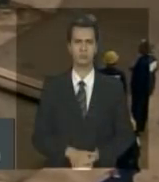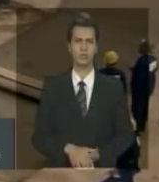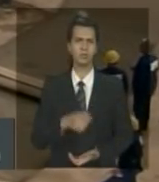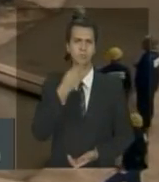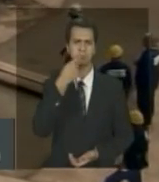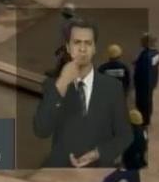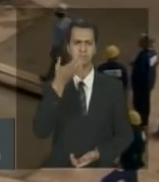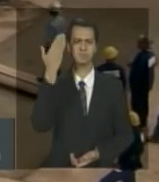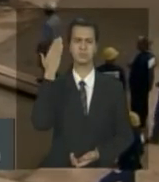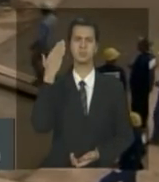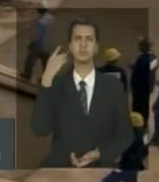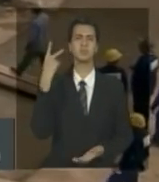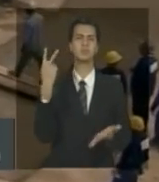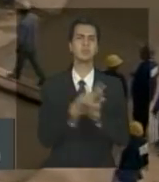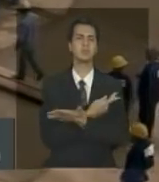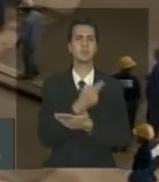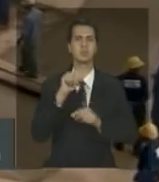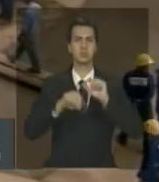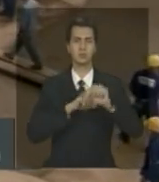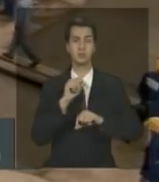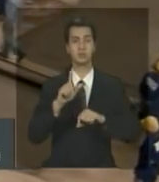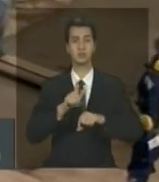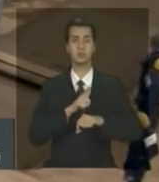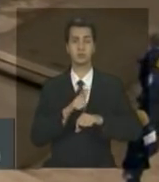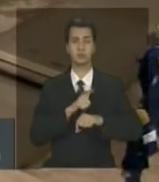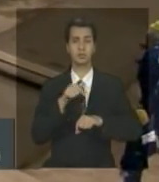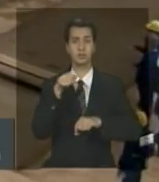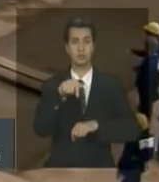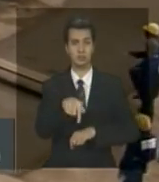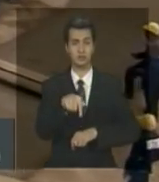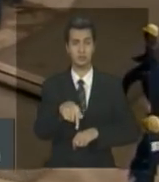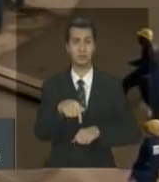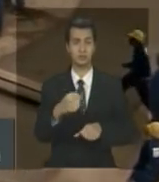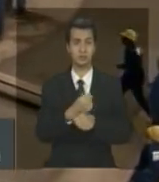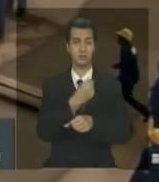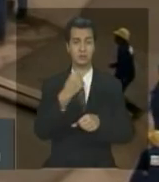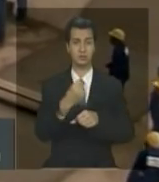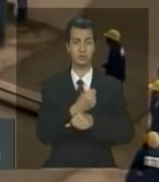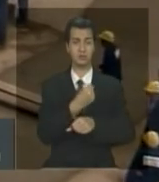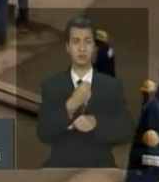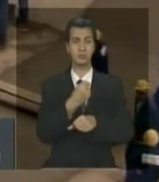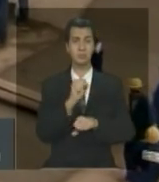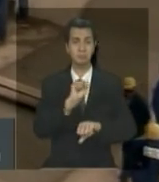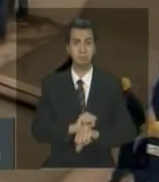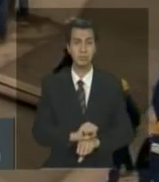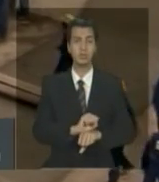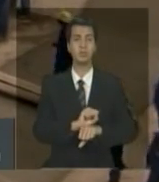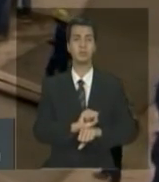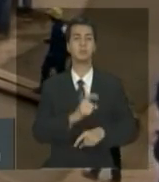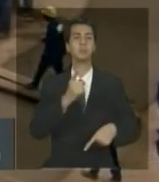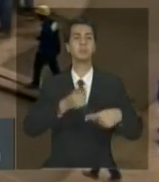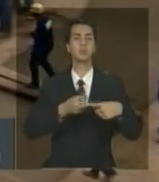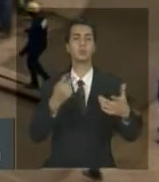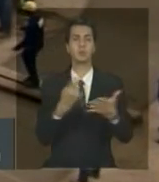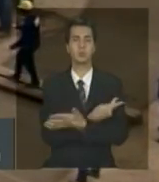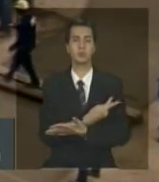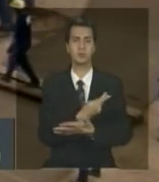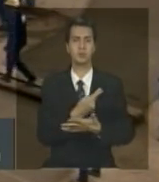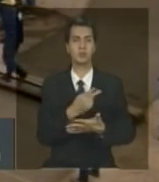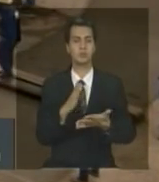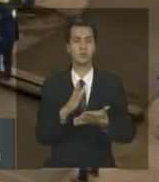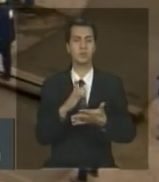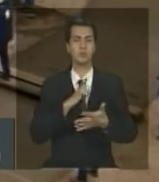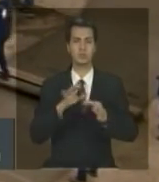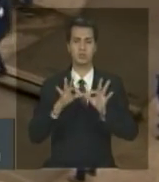Recentemente, houve uma interrupção, né? Houve danificação,